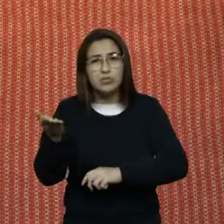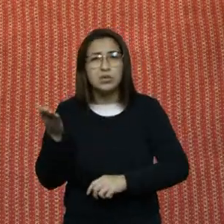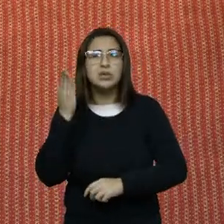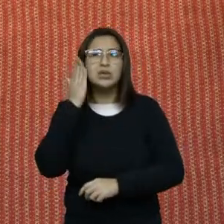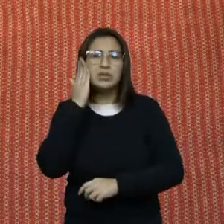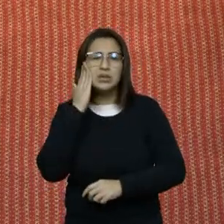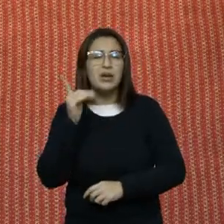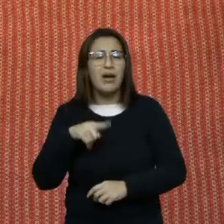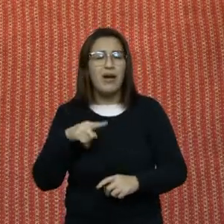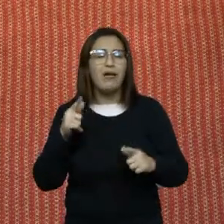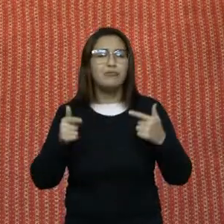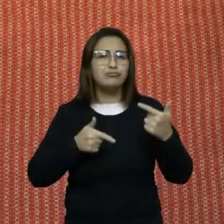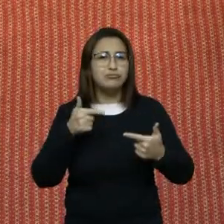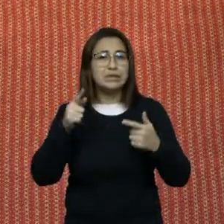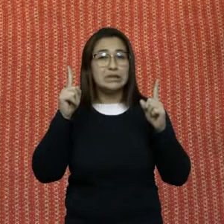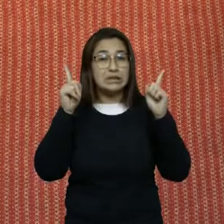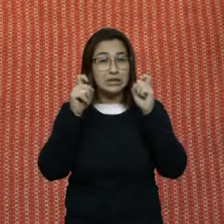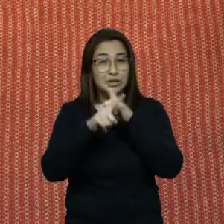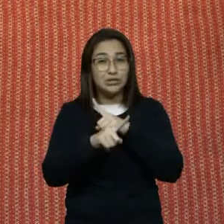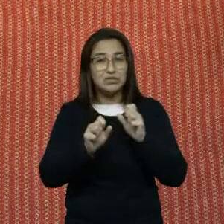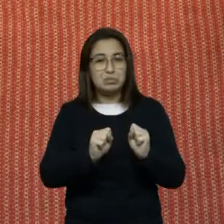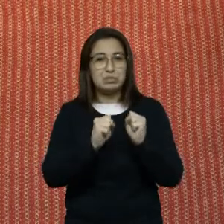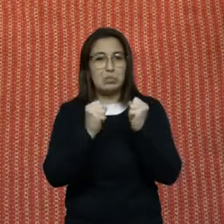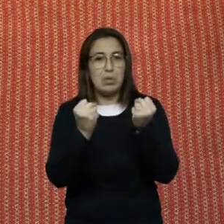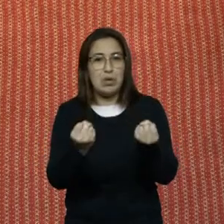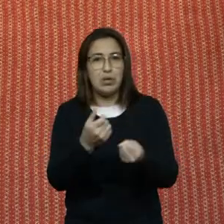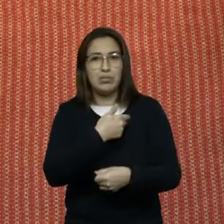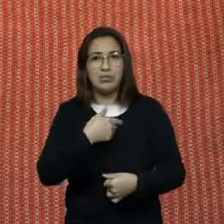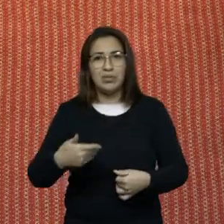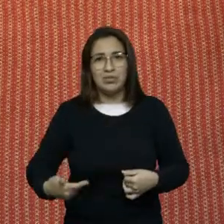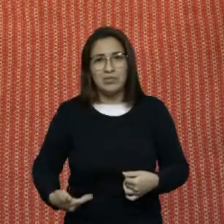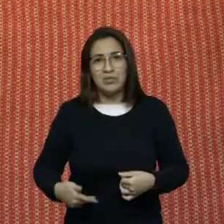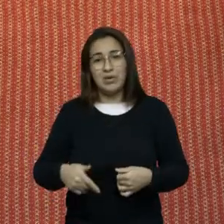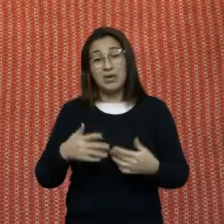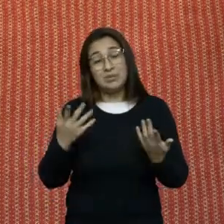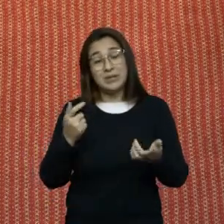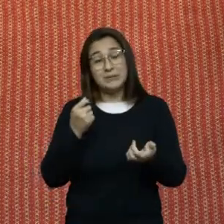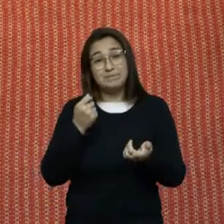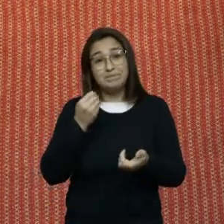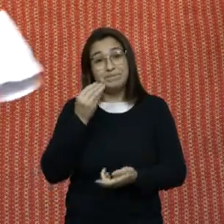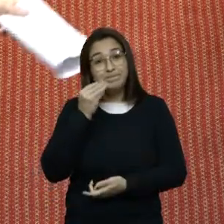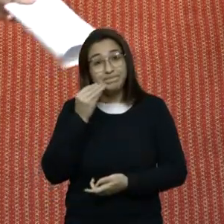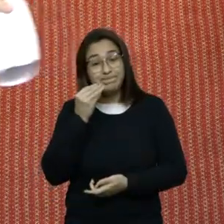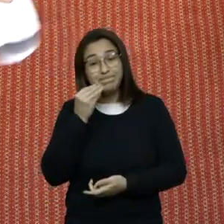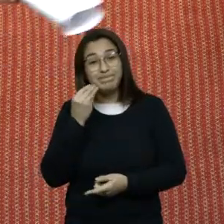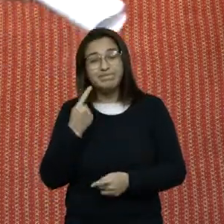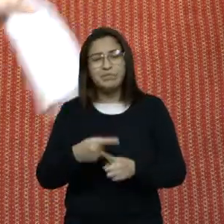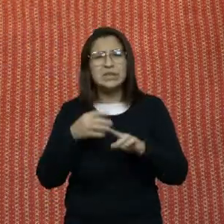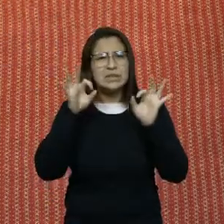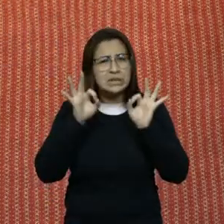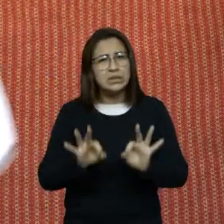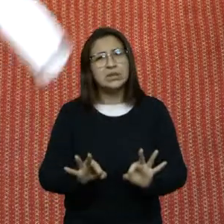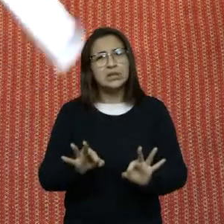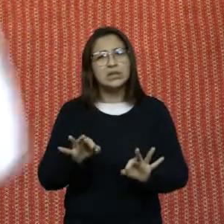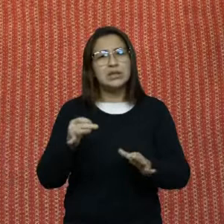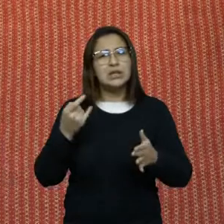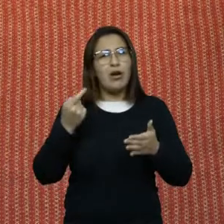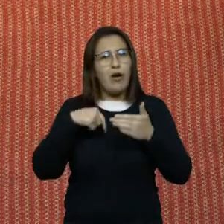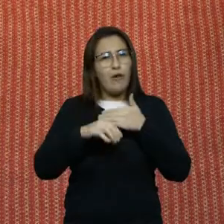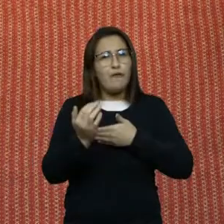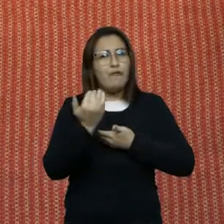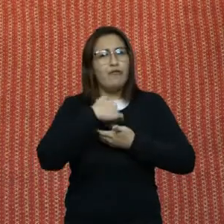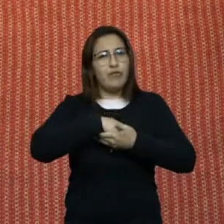é um trabalho difícil enfrentar o governo aqueles plenário mas eu vou tentar porque eu tenho certeza que no fundo todos os